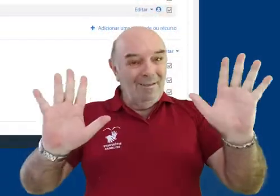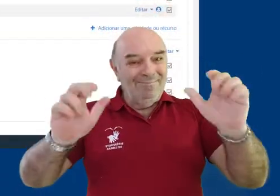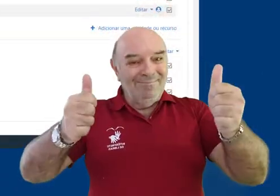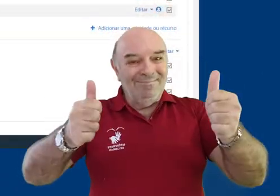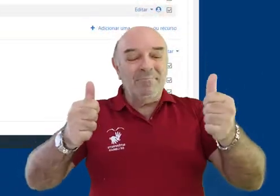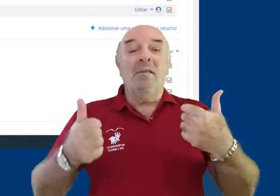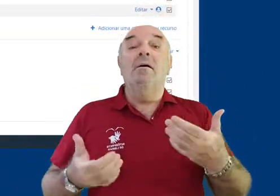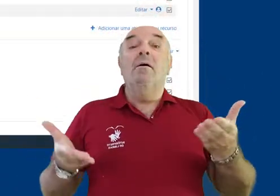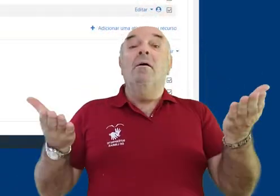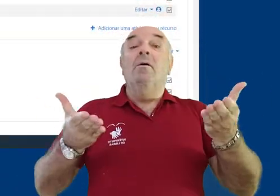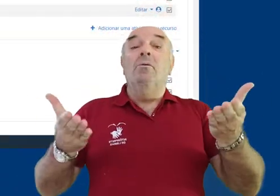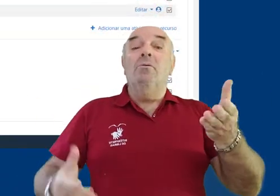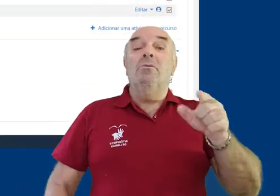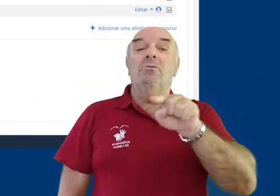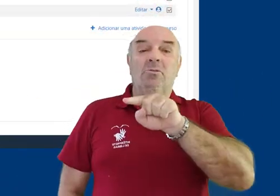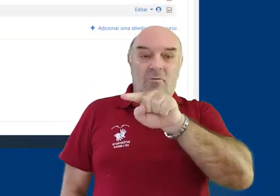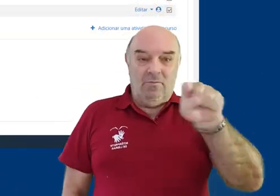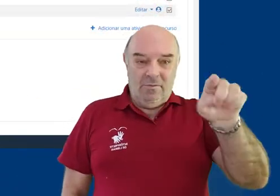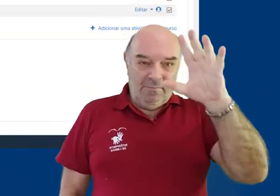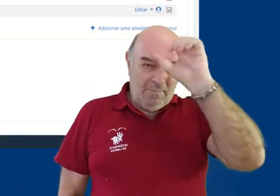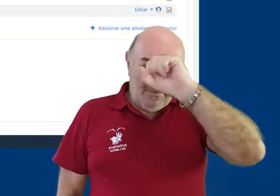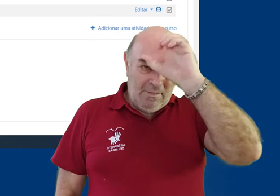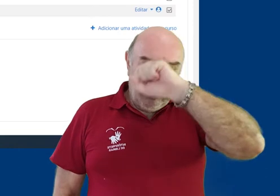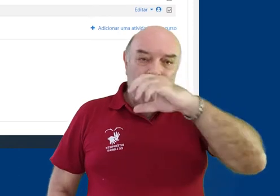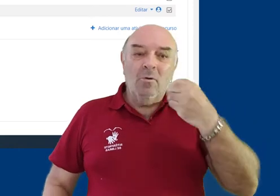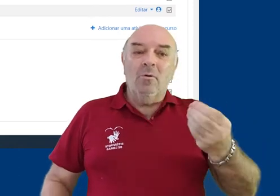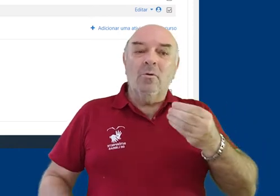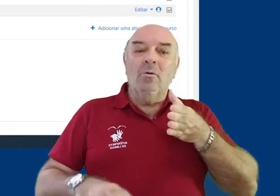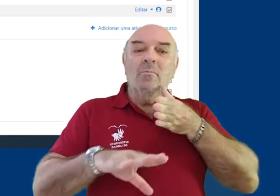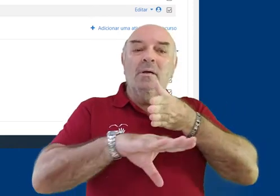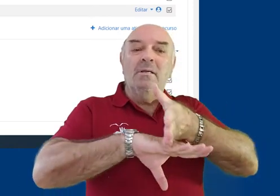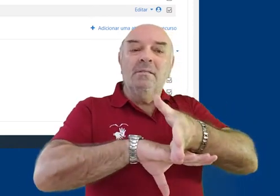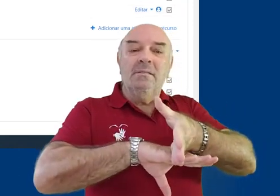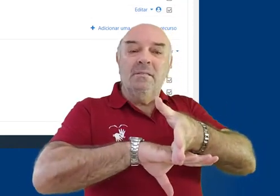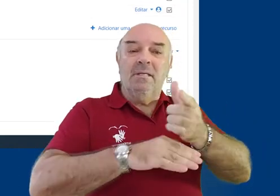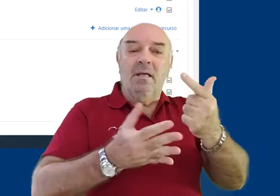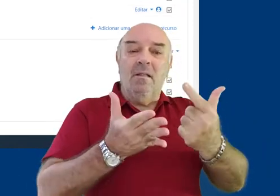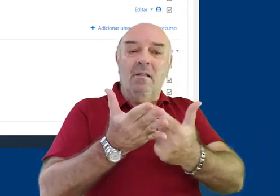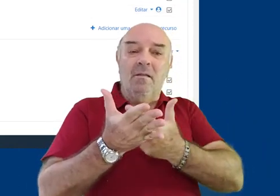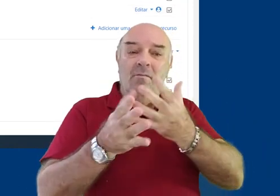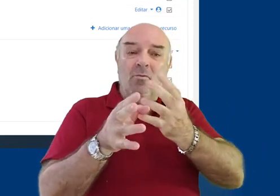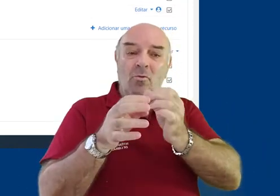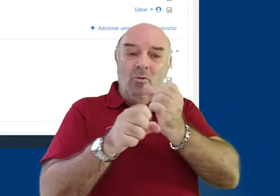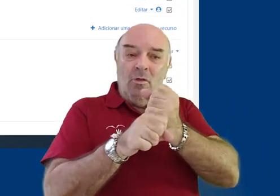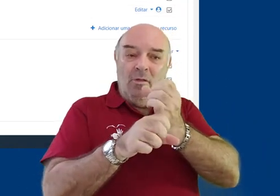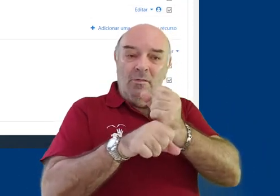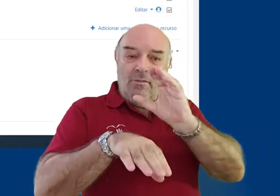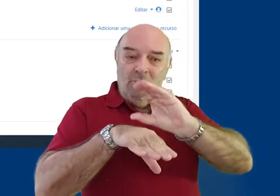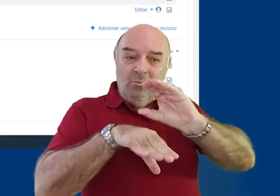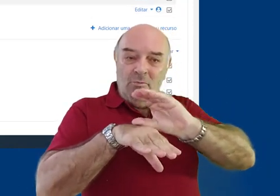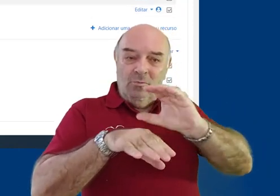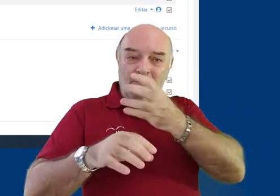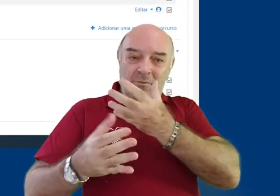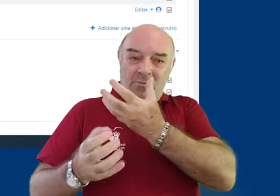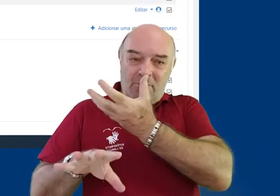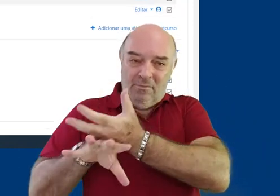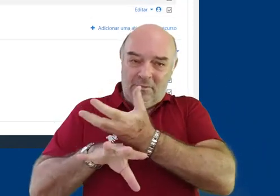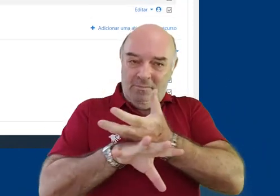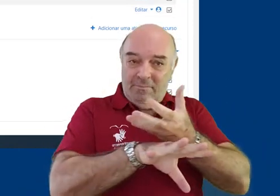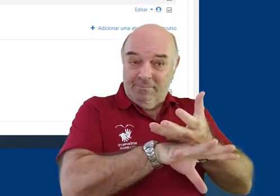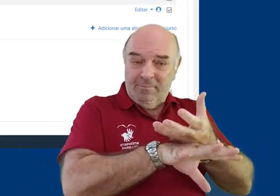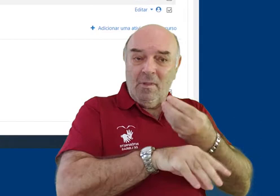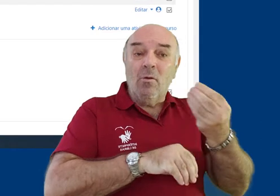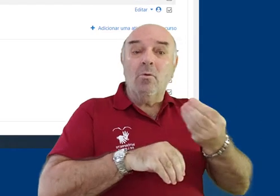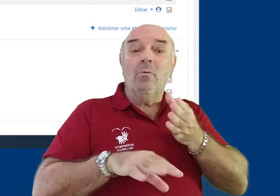Olá! Hoje aprenderemos a acessar o livro de notas do curso ou disciplina. Para